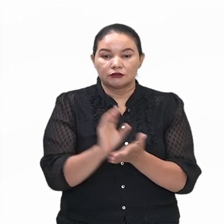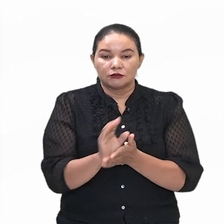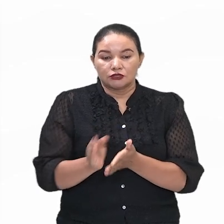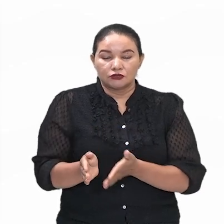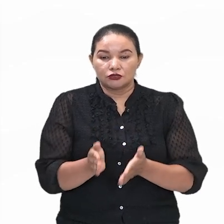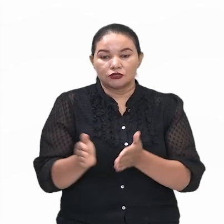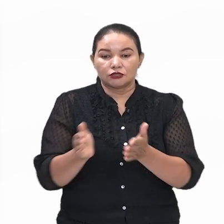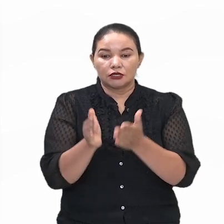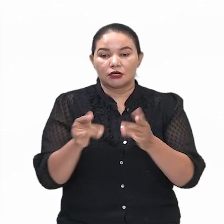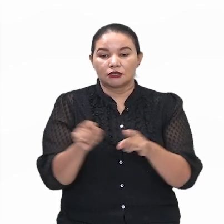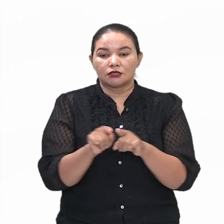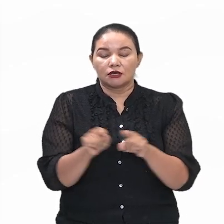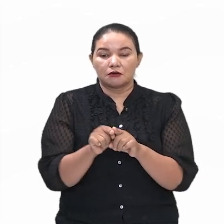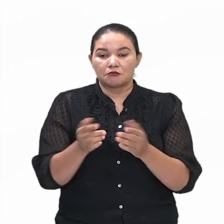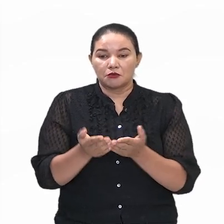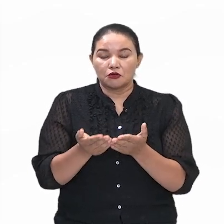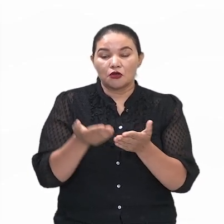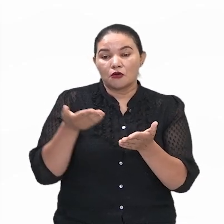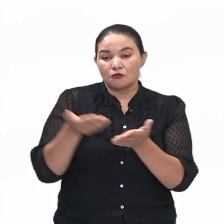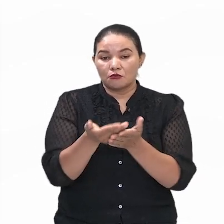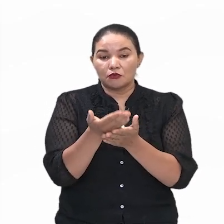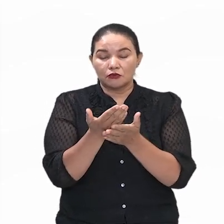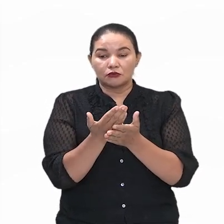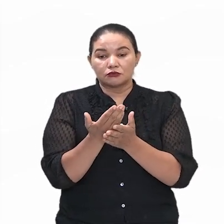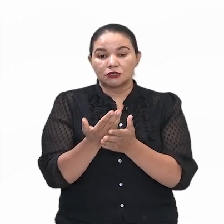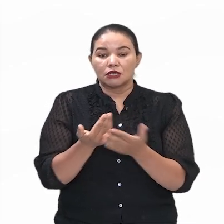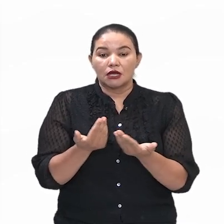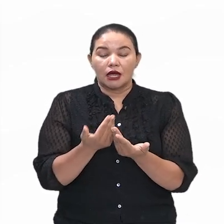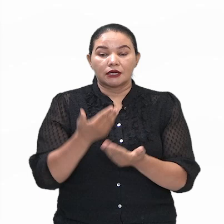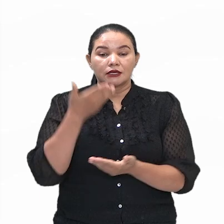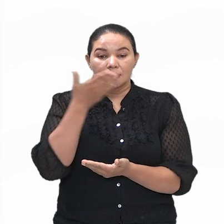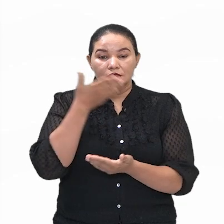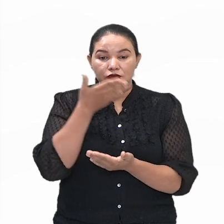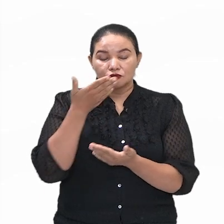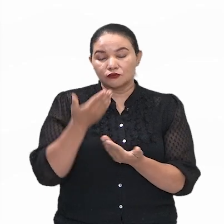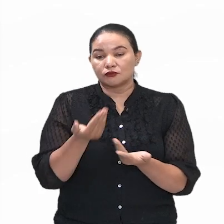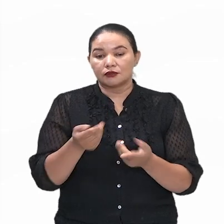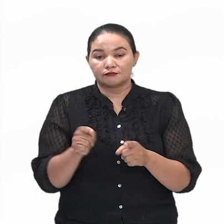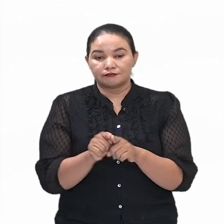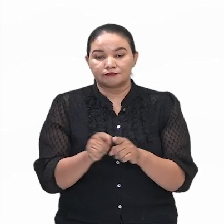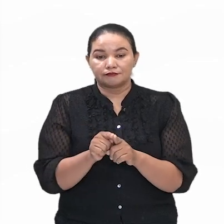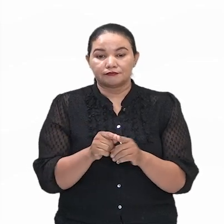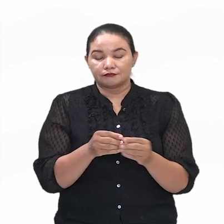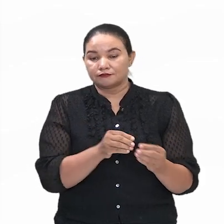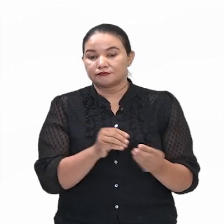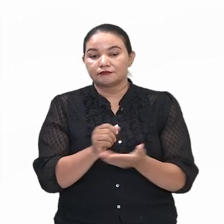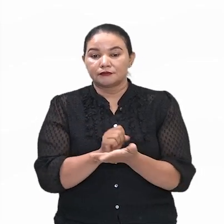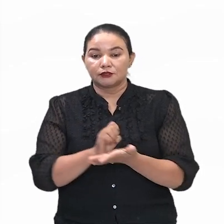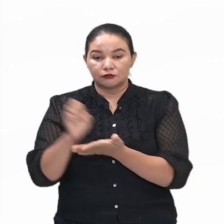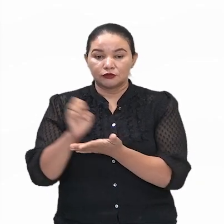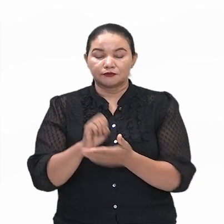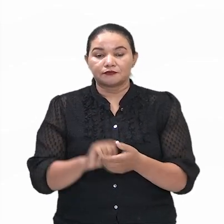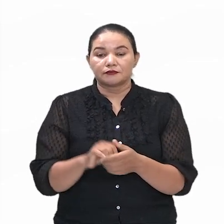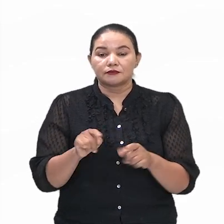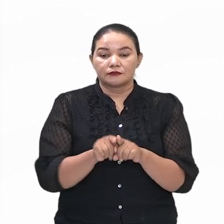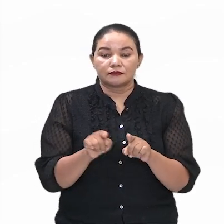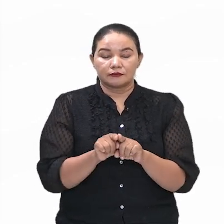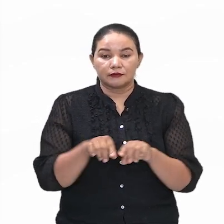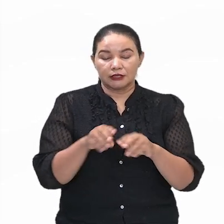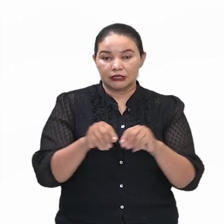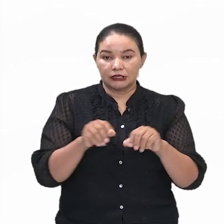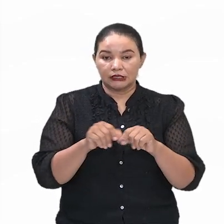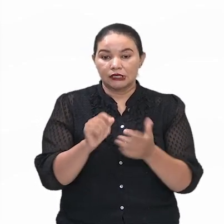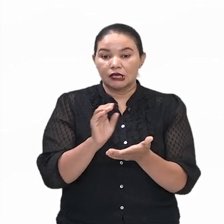e portos para escoar a produção açucareira, concentração de renda e de terras nas mãos